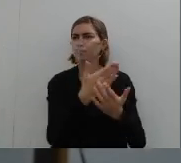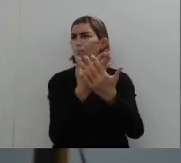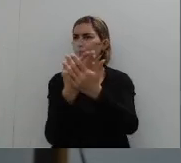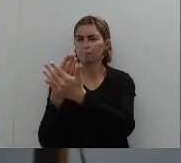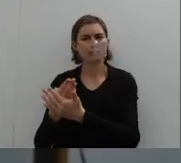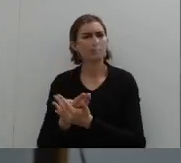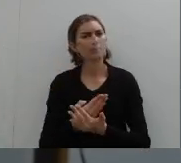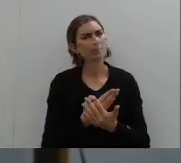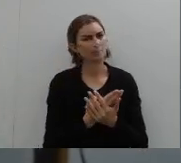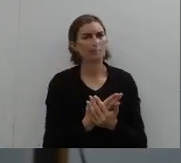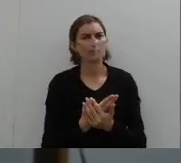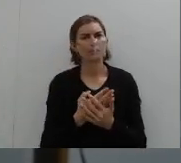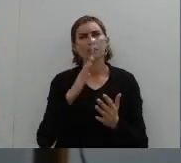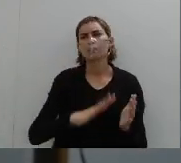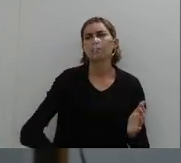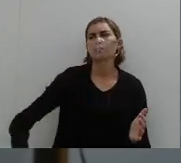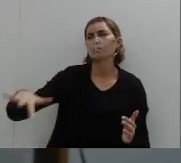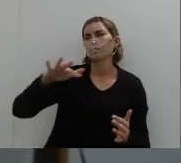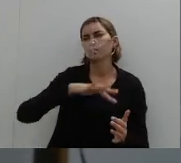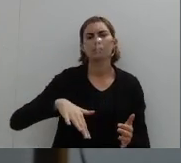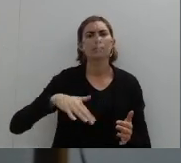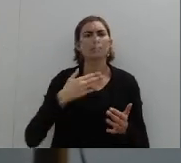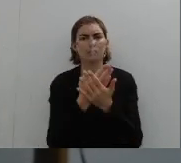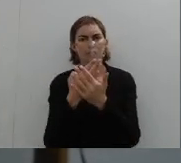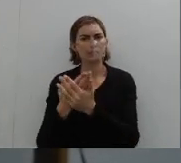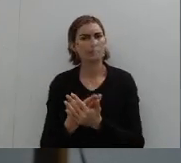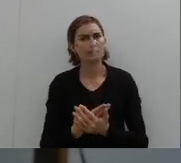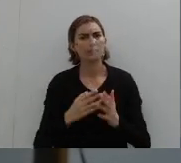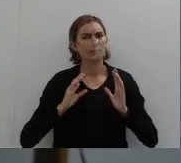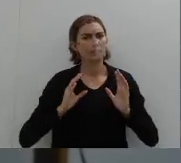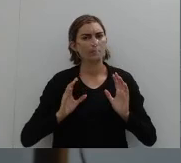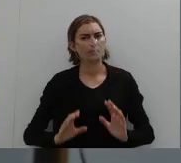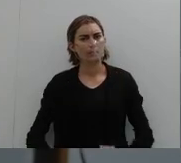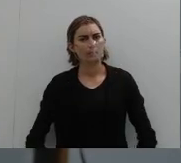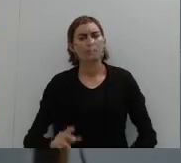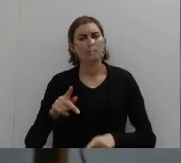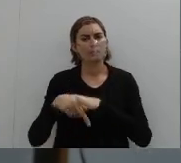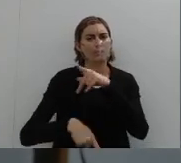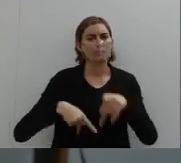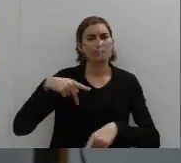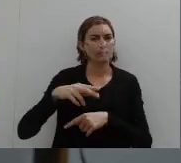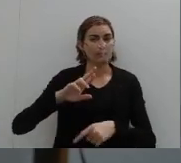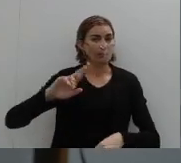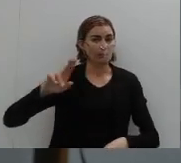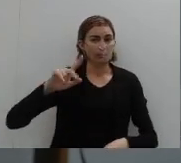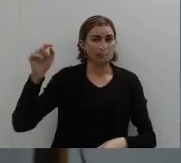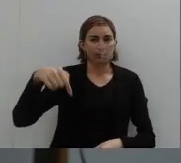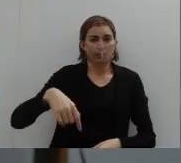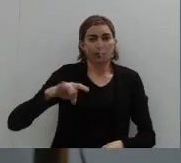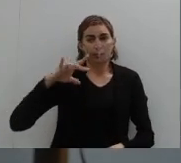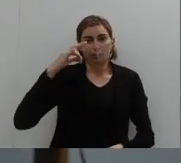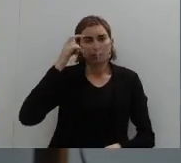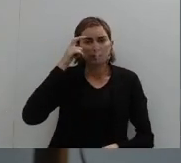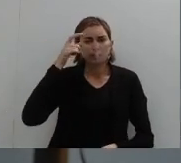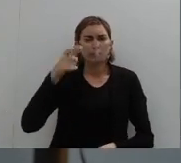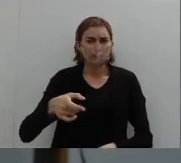estudar o território, de estudar o comportamento desses povos, eles não vinham com o intuito totalmente